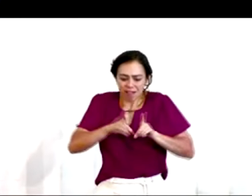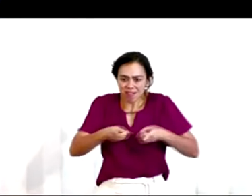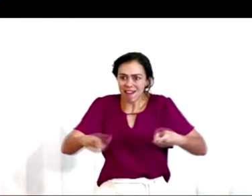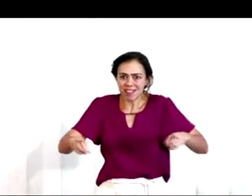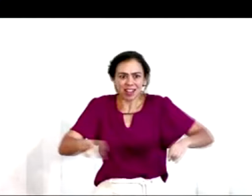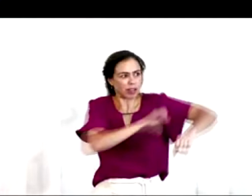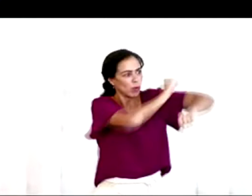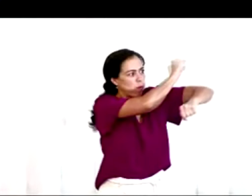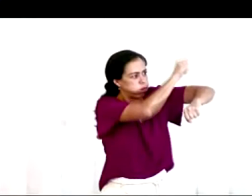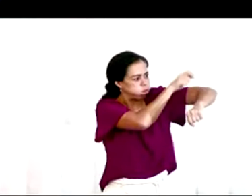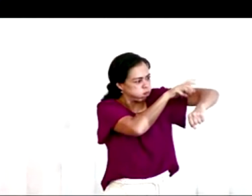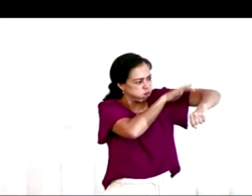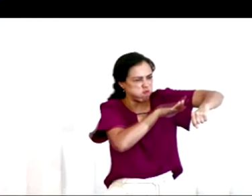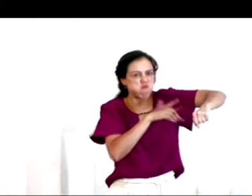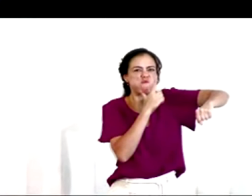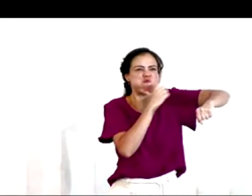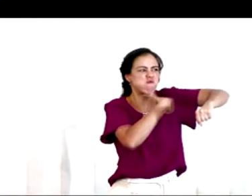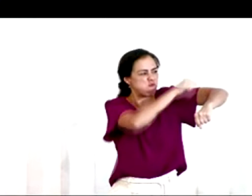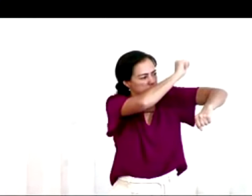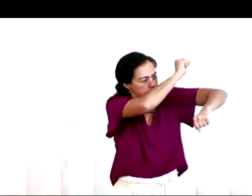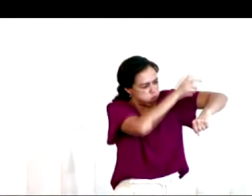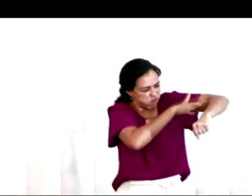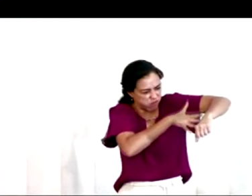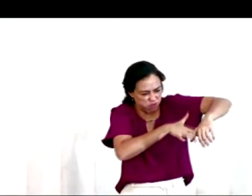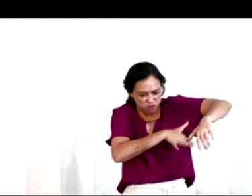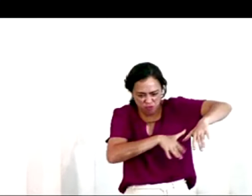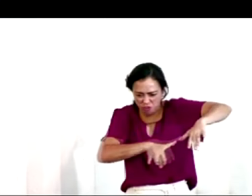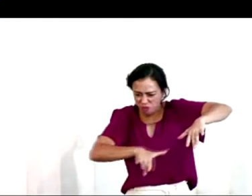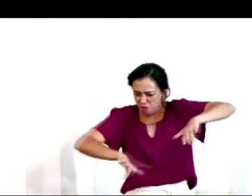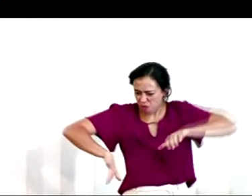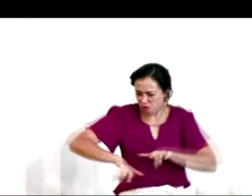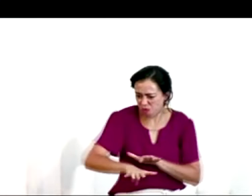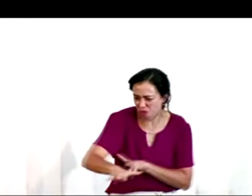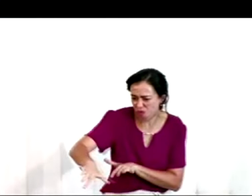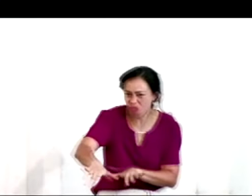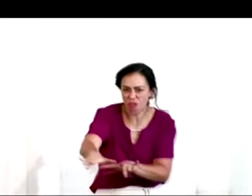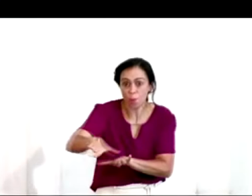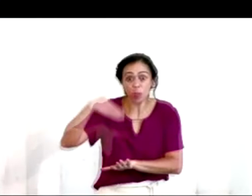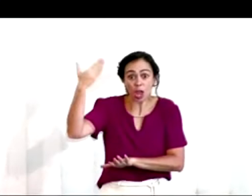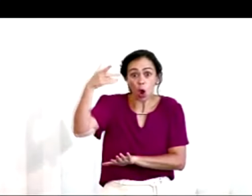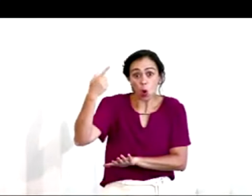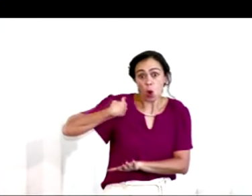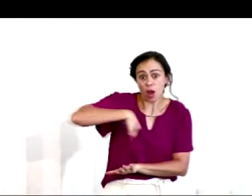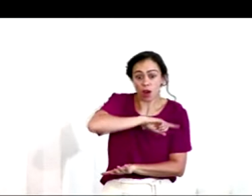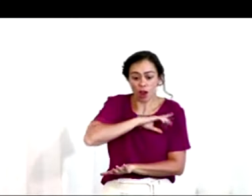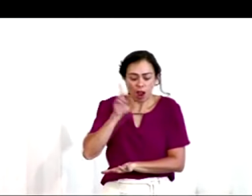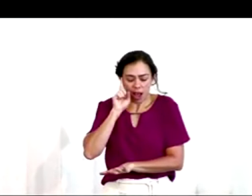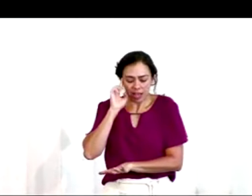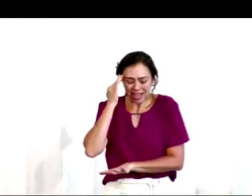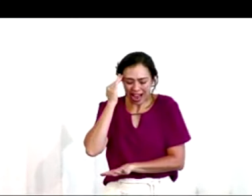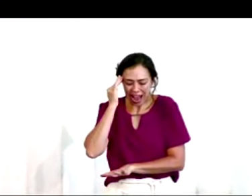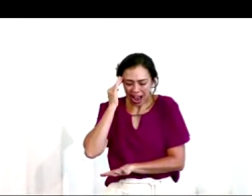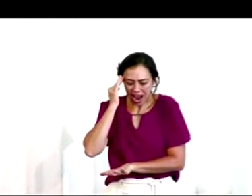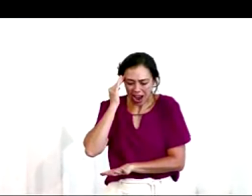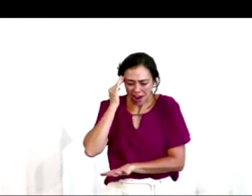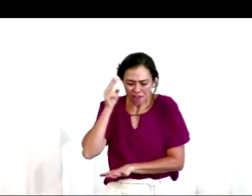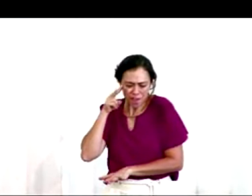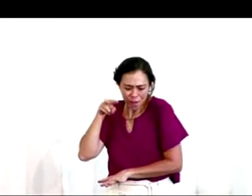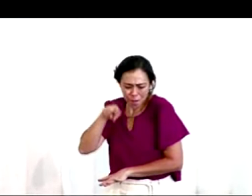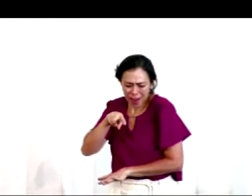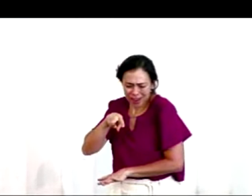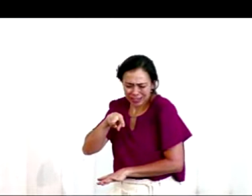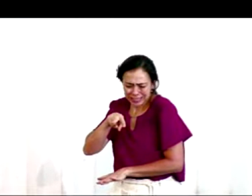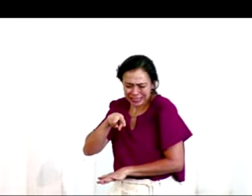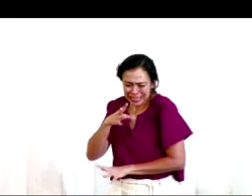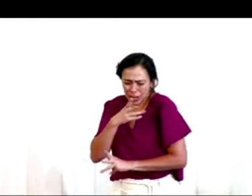júbilo ceifarão. Quem sai andando e chorando enquanto semeia,